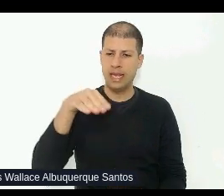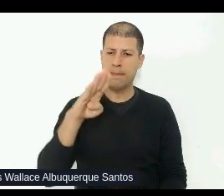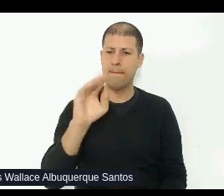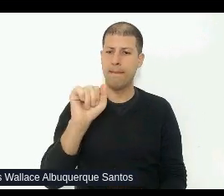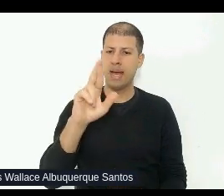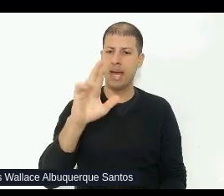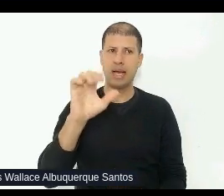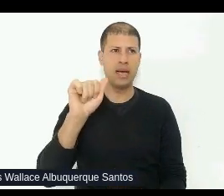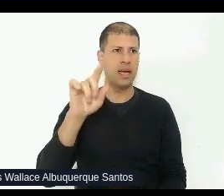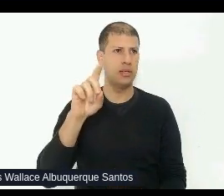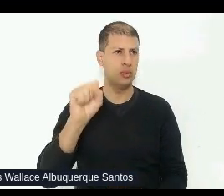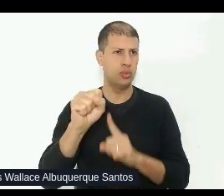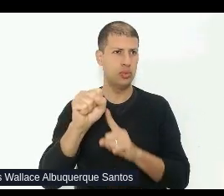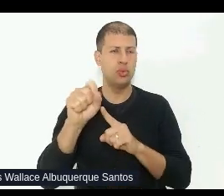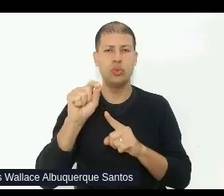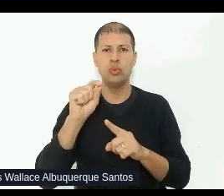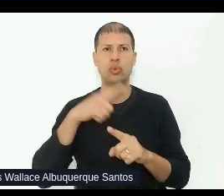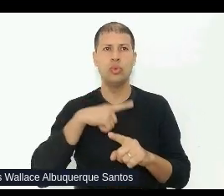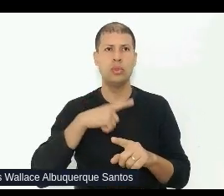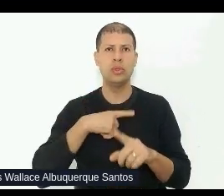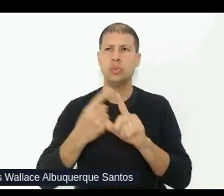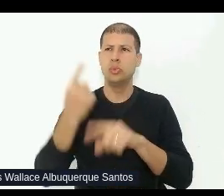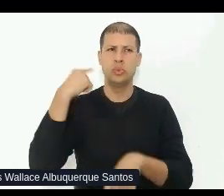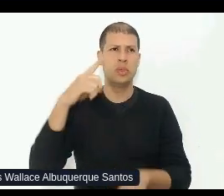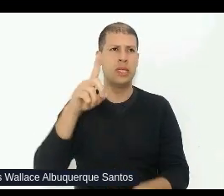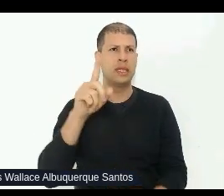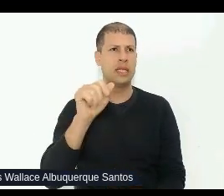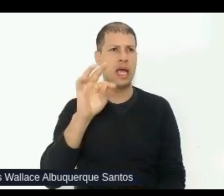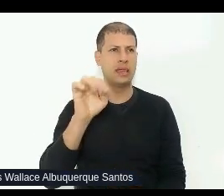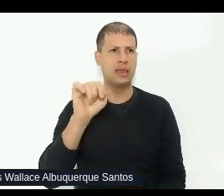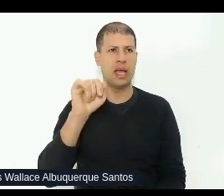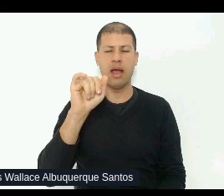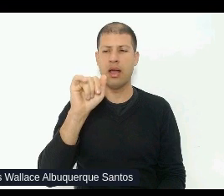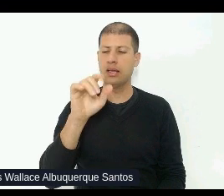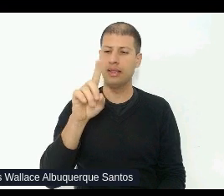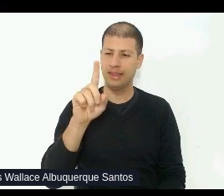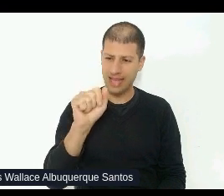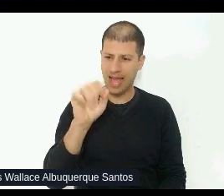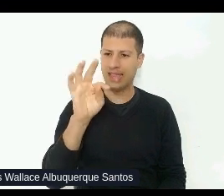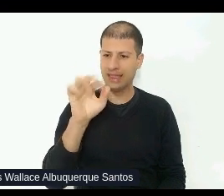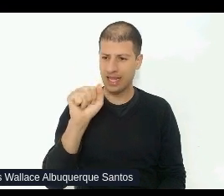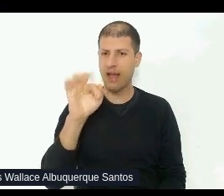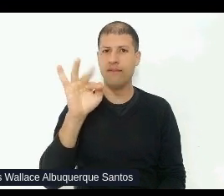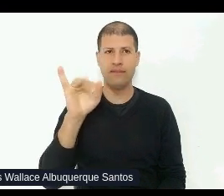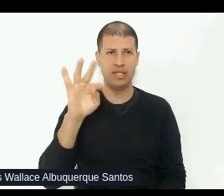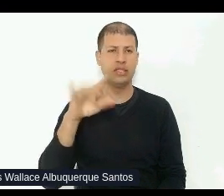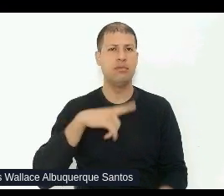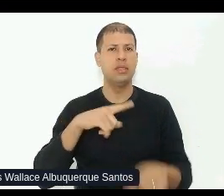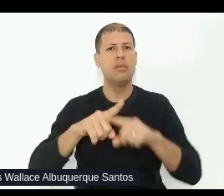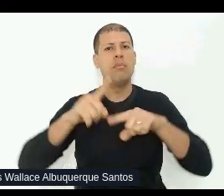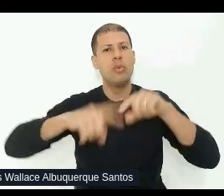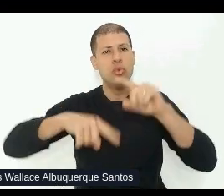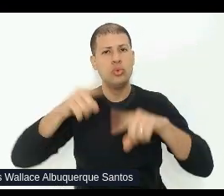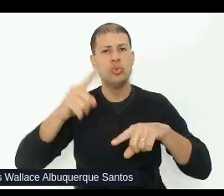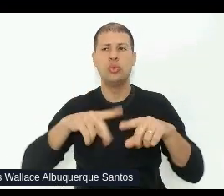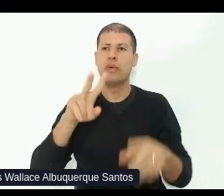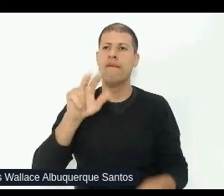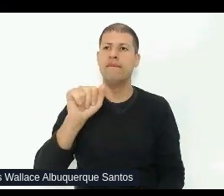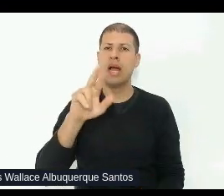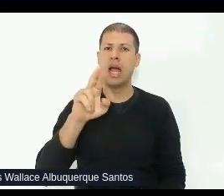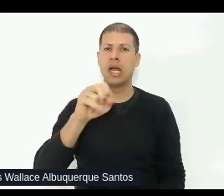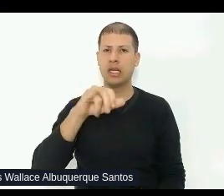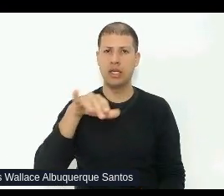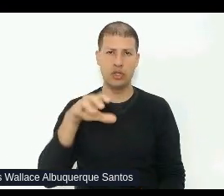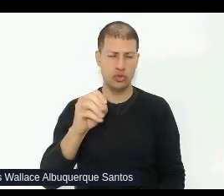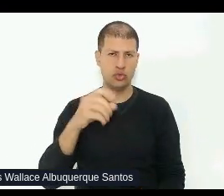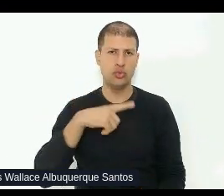no kit multimídia do carro da Fiat. E aí também trabalhei em vários segmentos de varejo, em empresa de varejo, aí